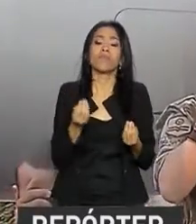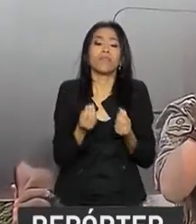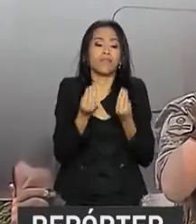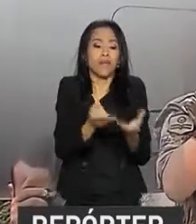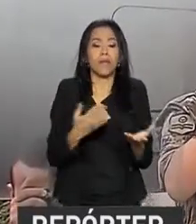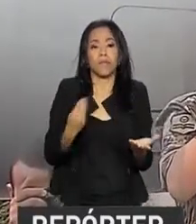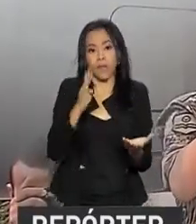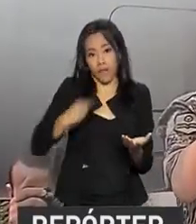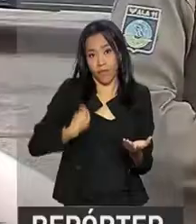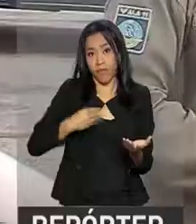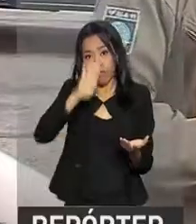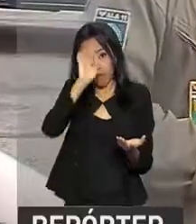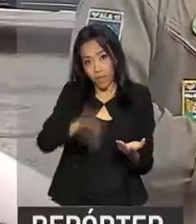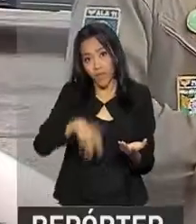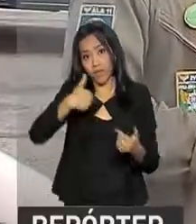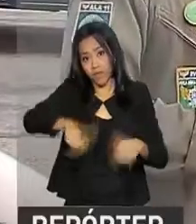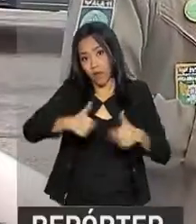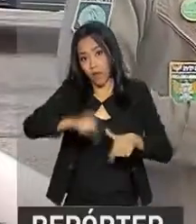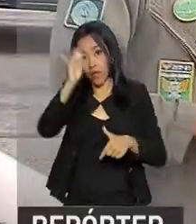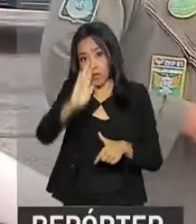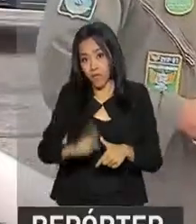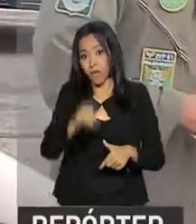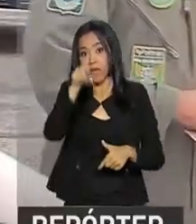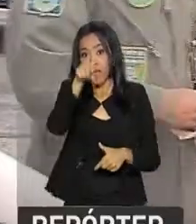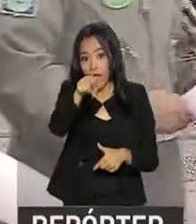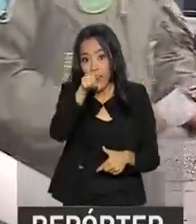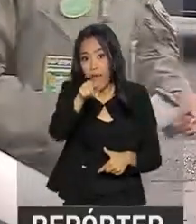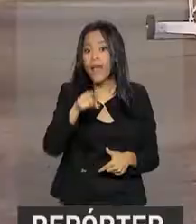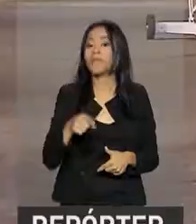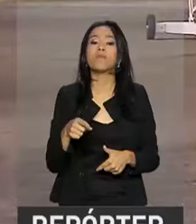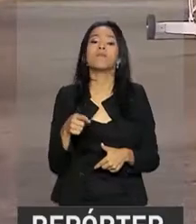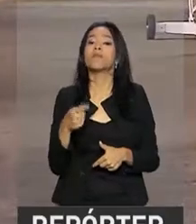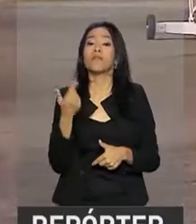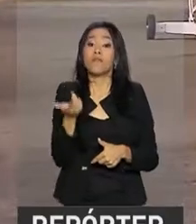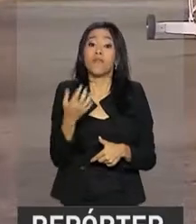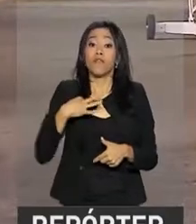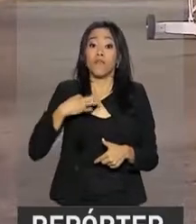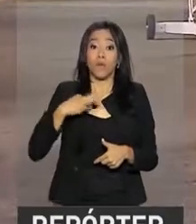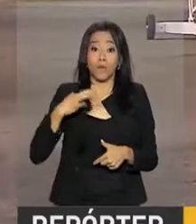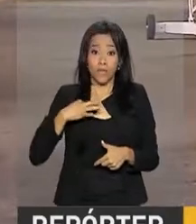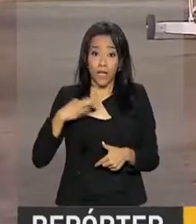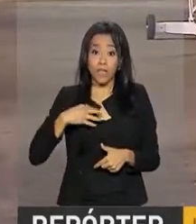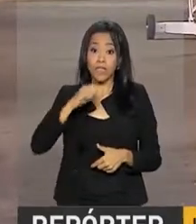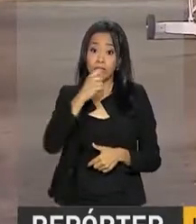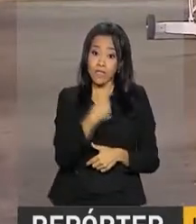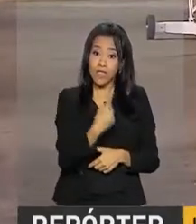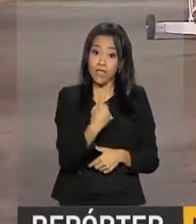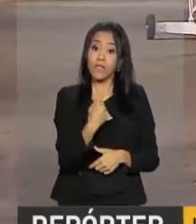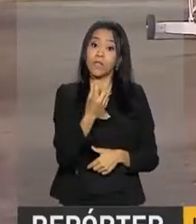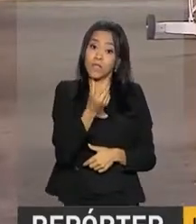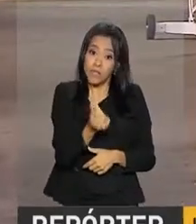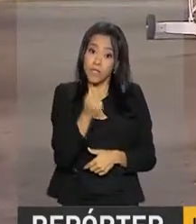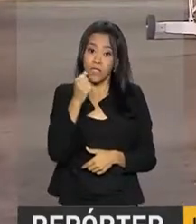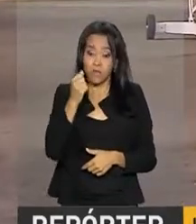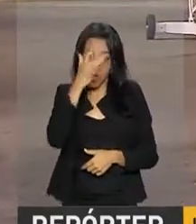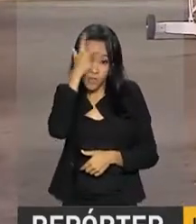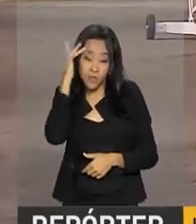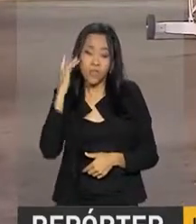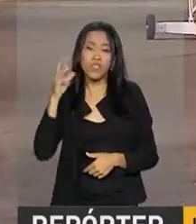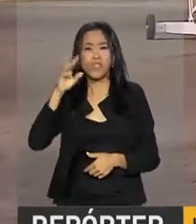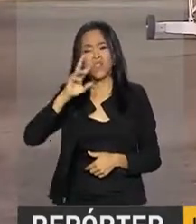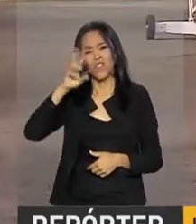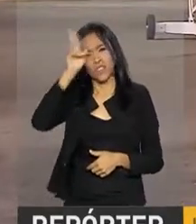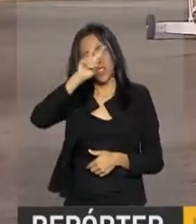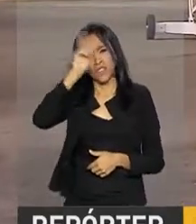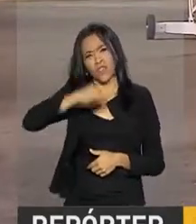e trabalhar no Brasil. A adesão foi feita de forma voluntária. São 116 pessoas com histórias de vida distintas